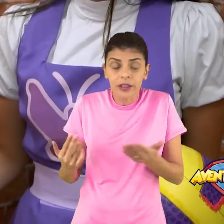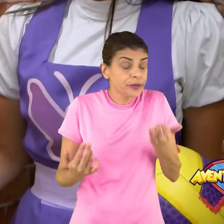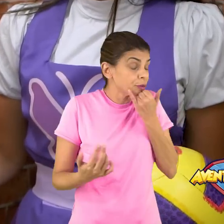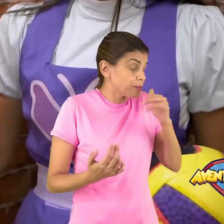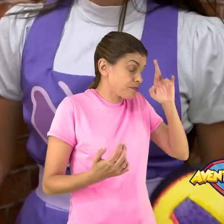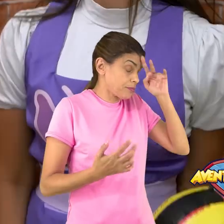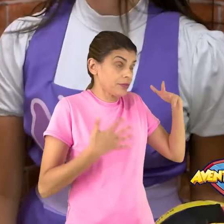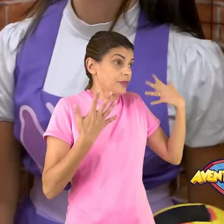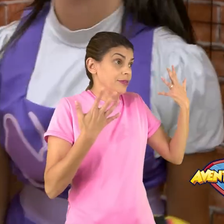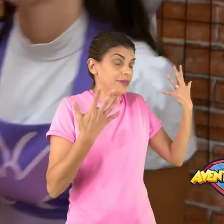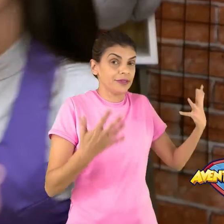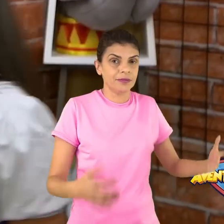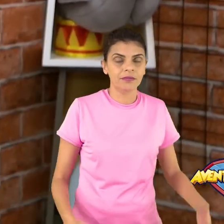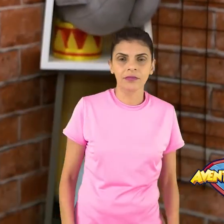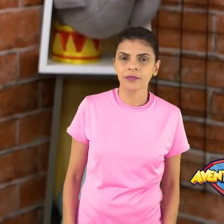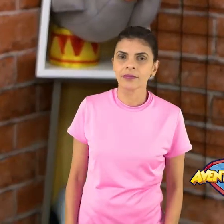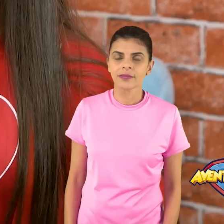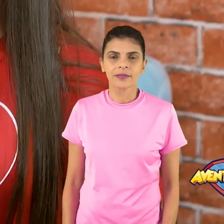mal, eu me empolguei.